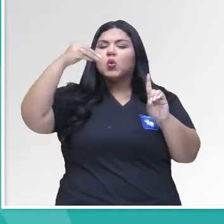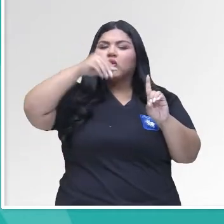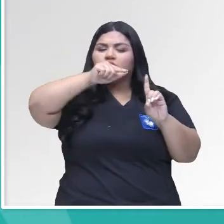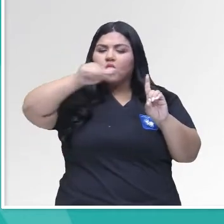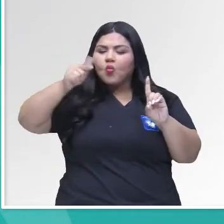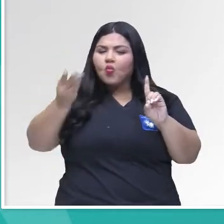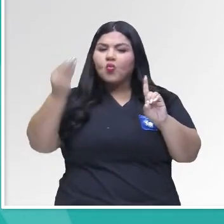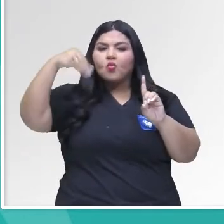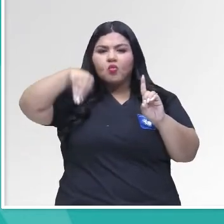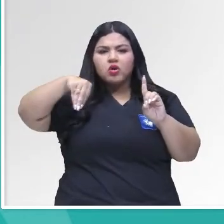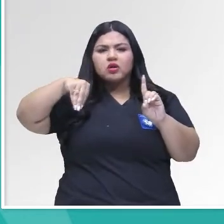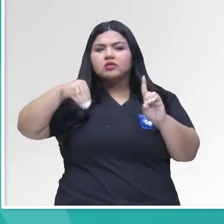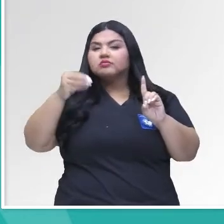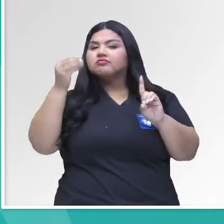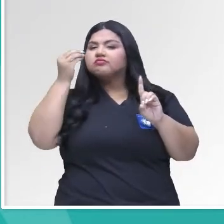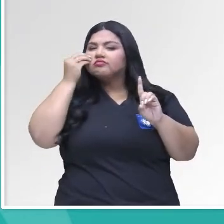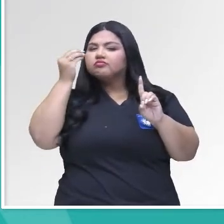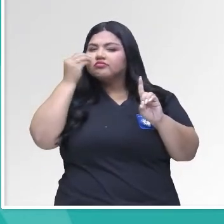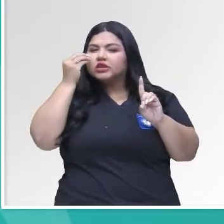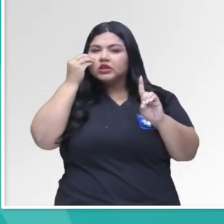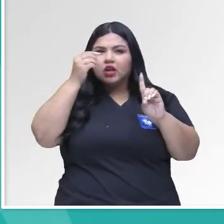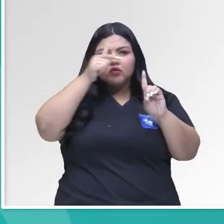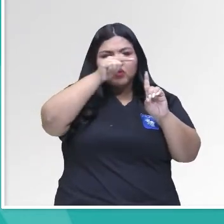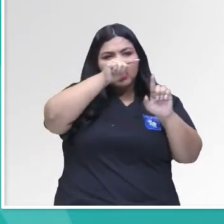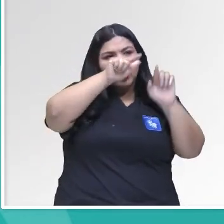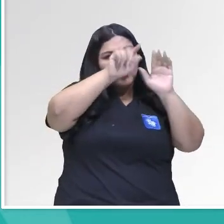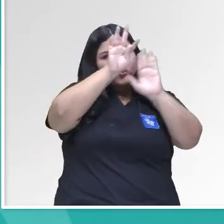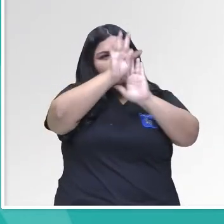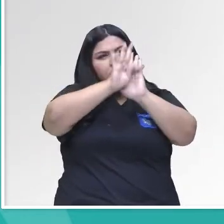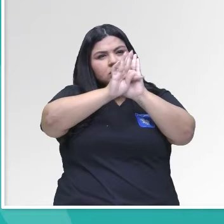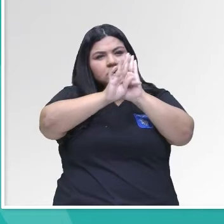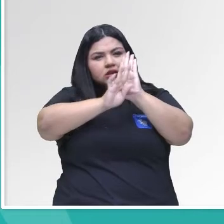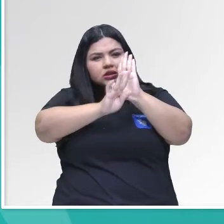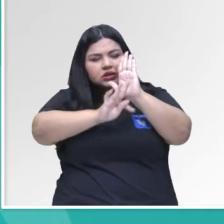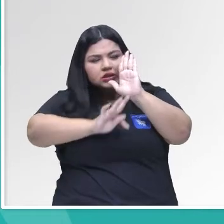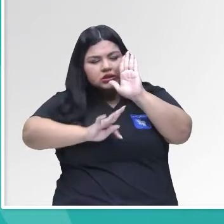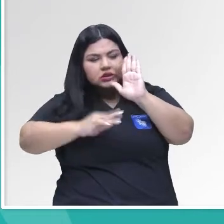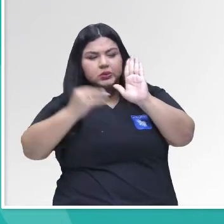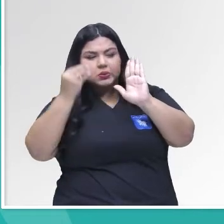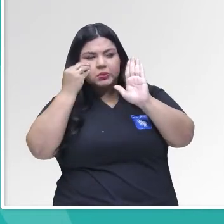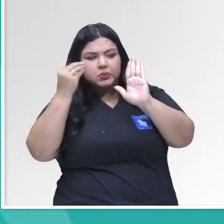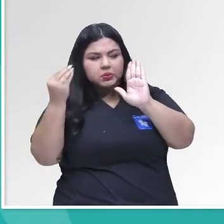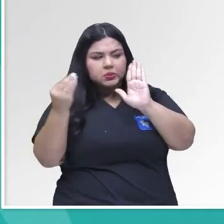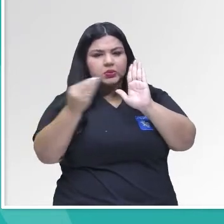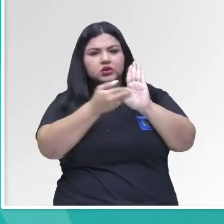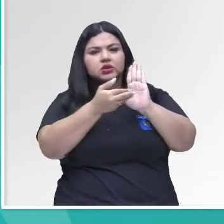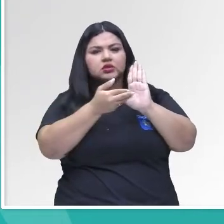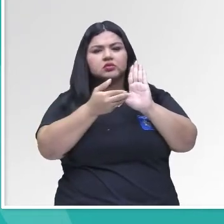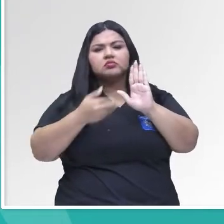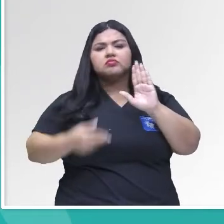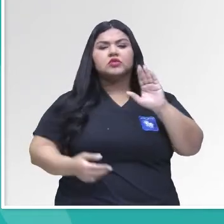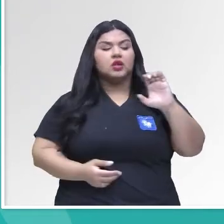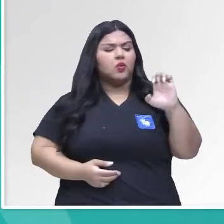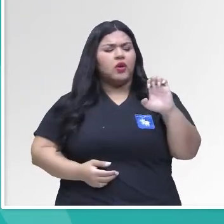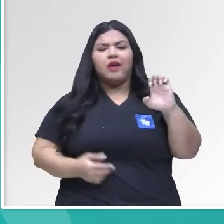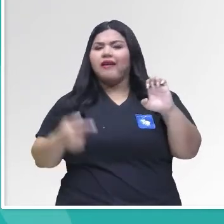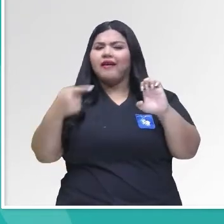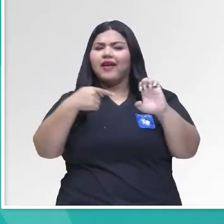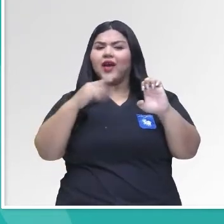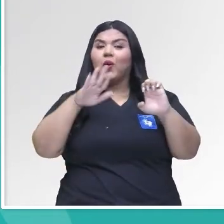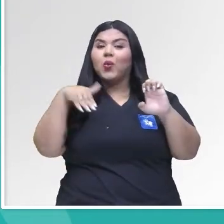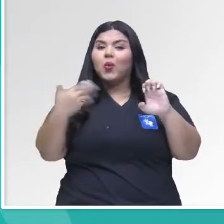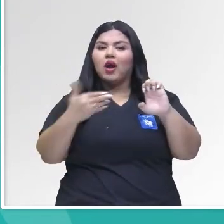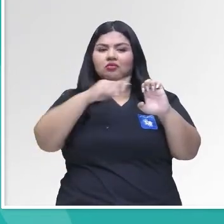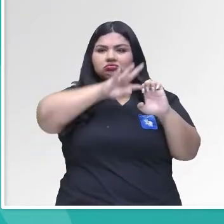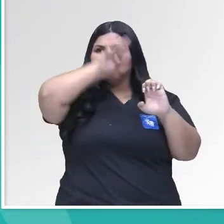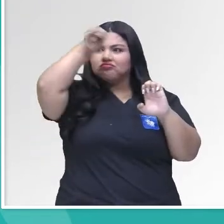claro, observa todo o texto, exatamente, todo o texto. E o porquê da letra E? Em qual espaço